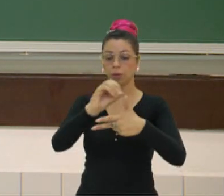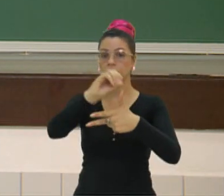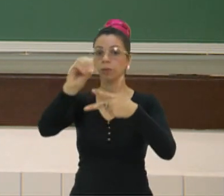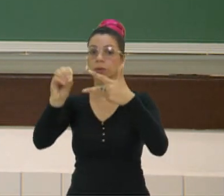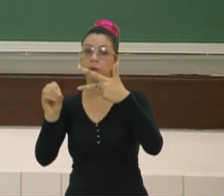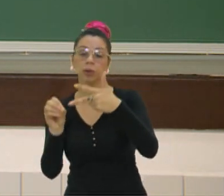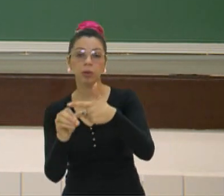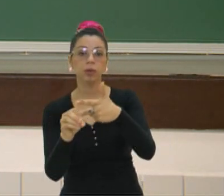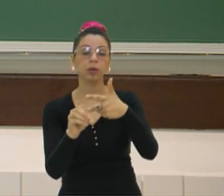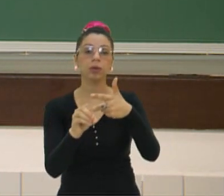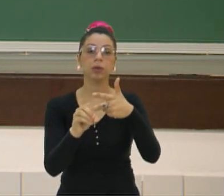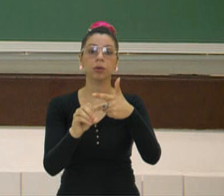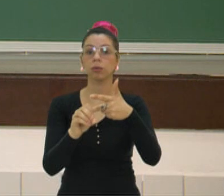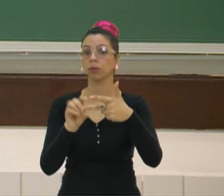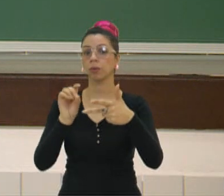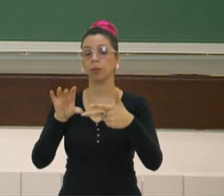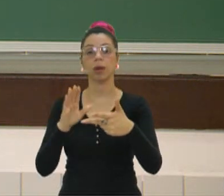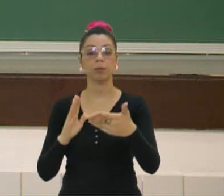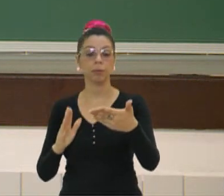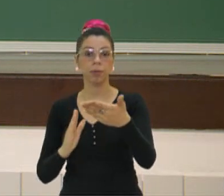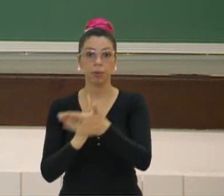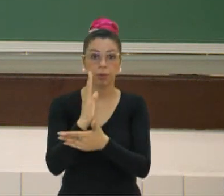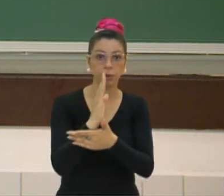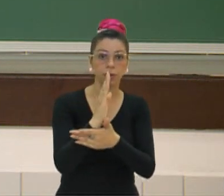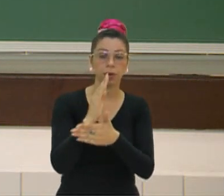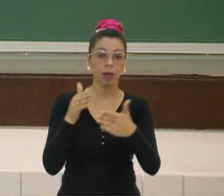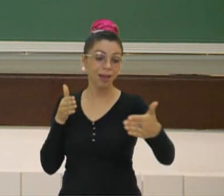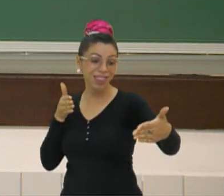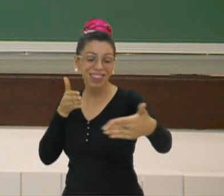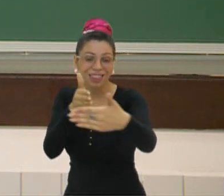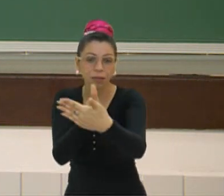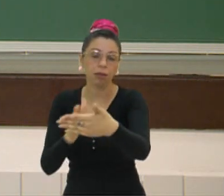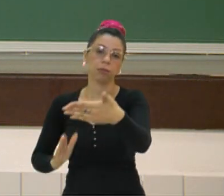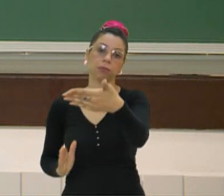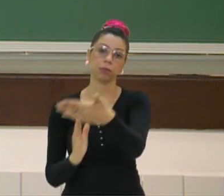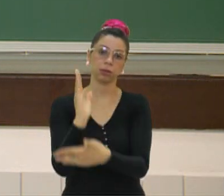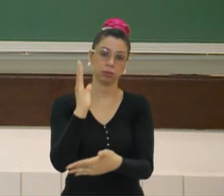você não faz para passar, você faz até passar.